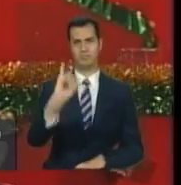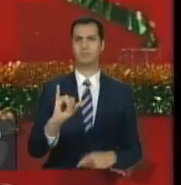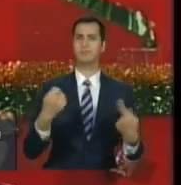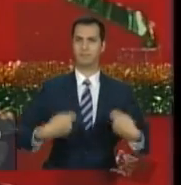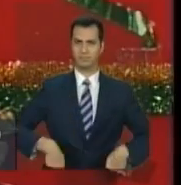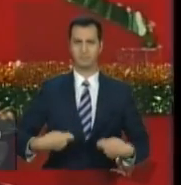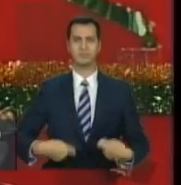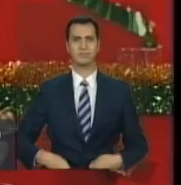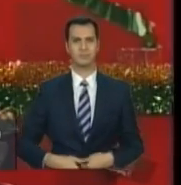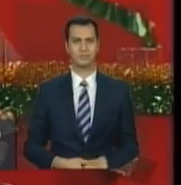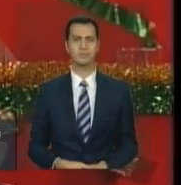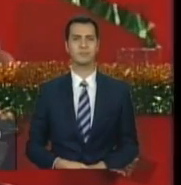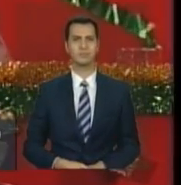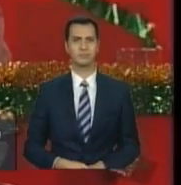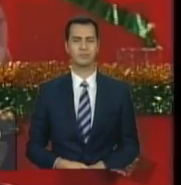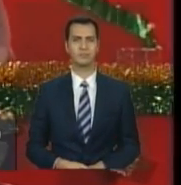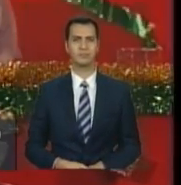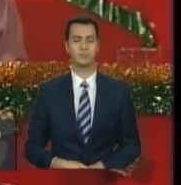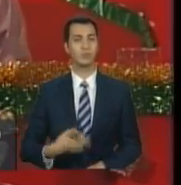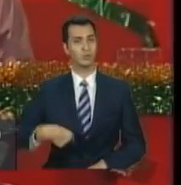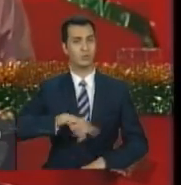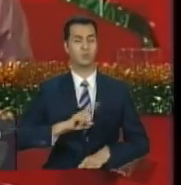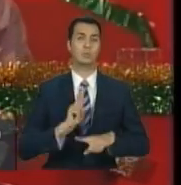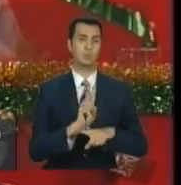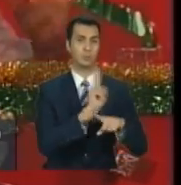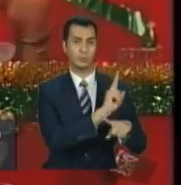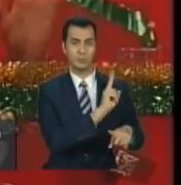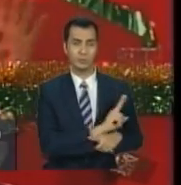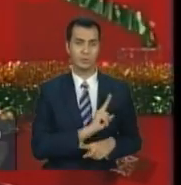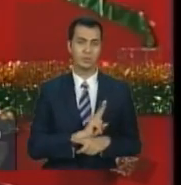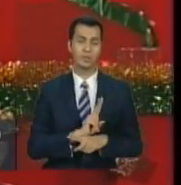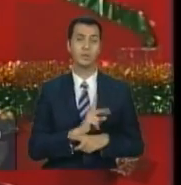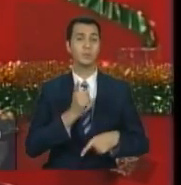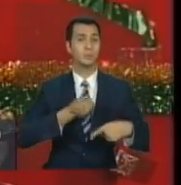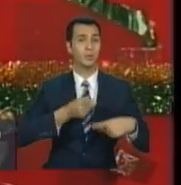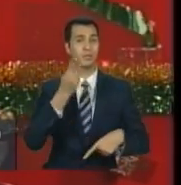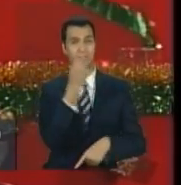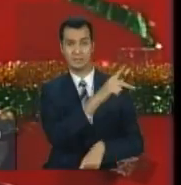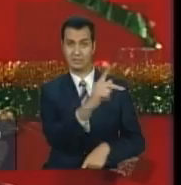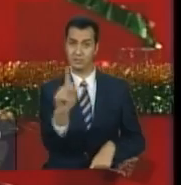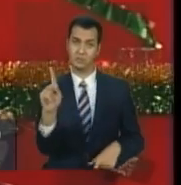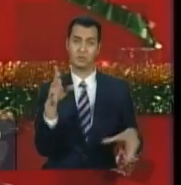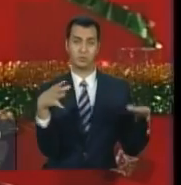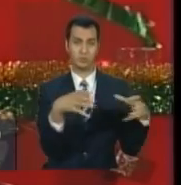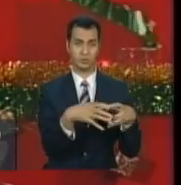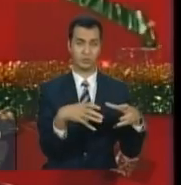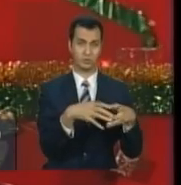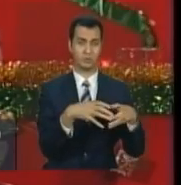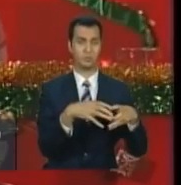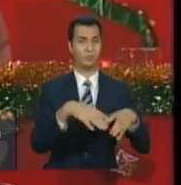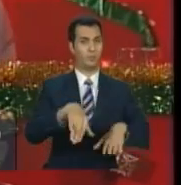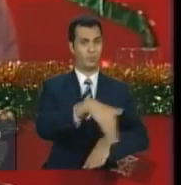Nós, em relação à população de rua, que tem toda uma característica especial,